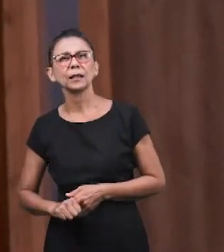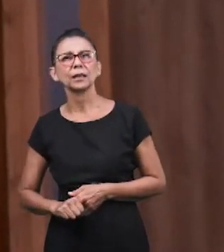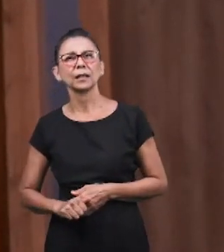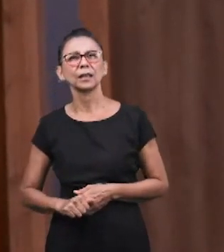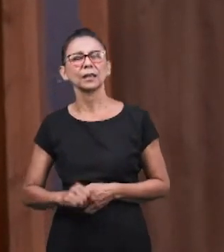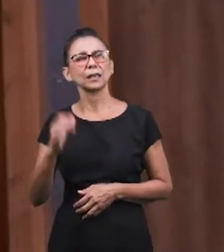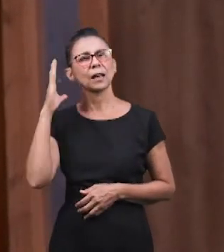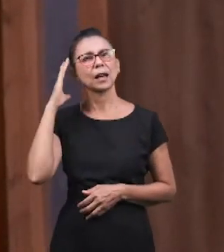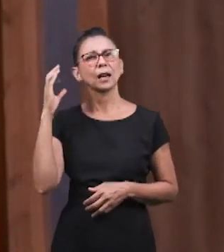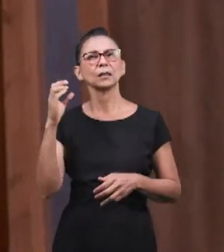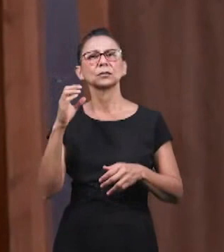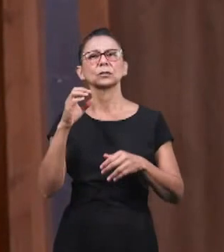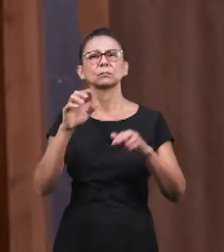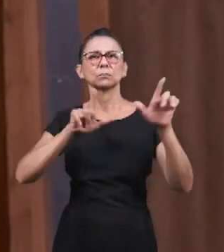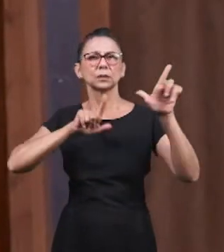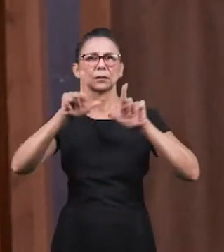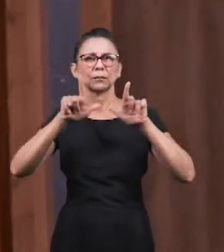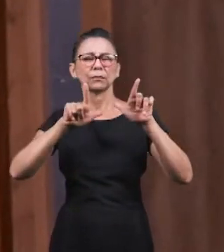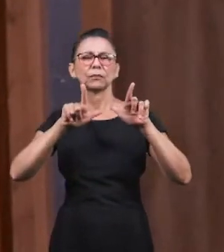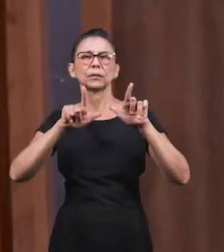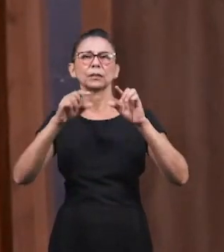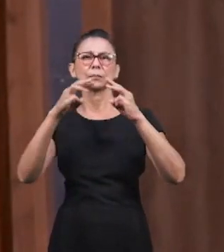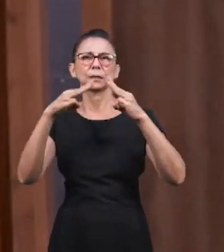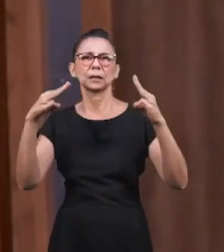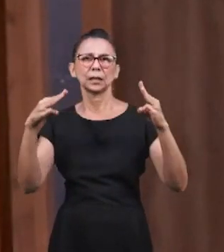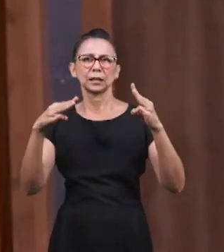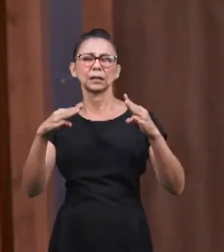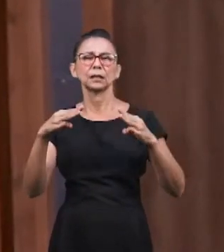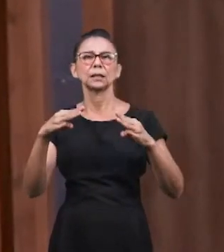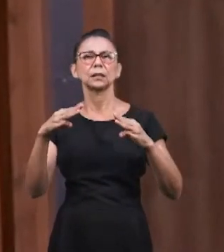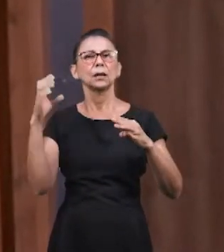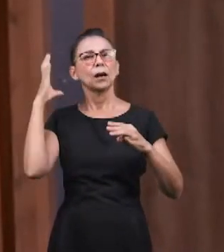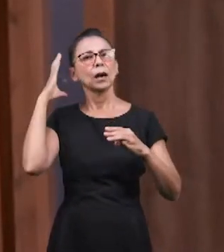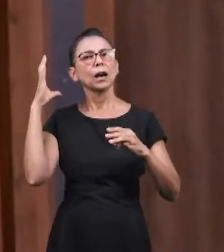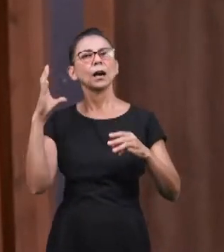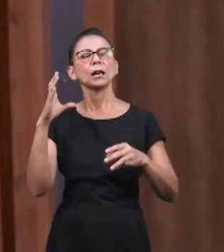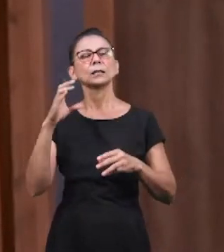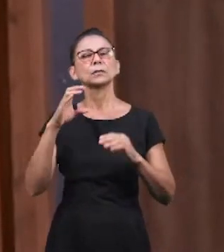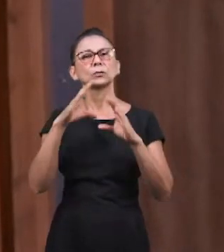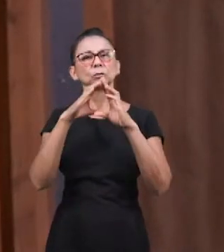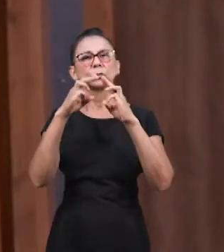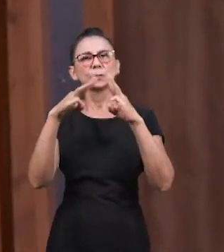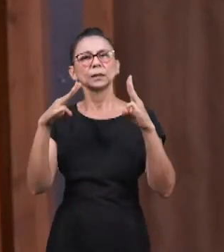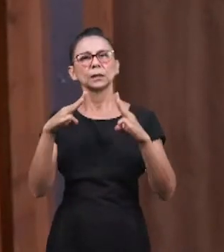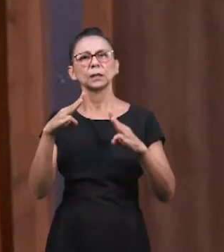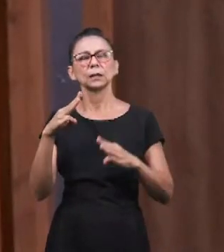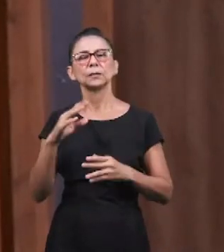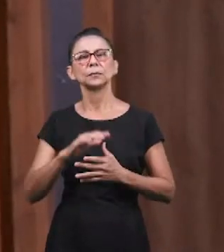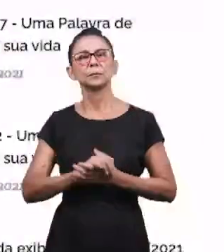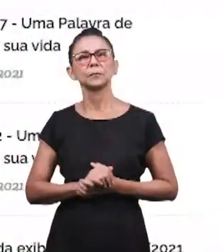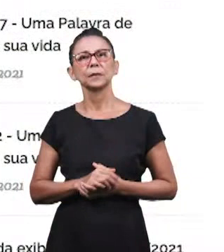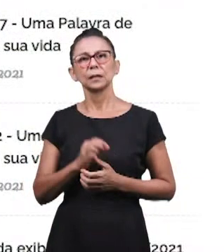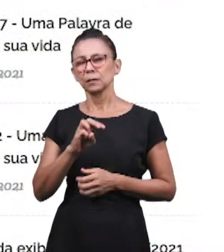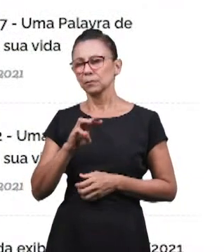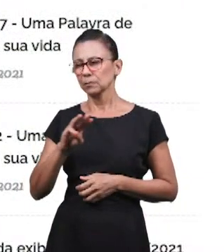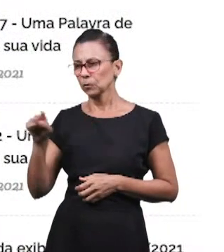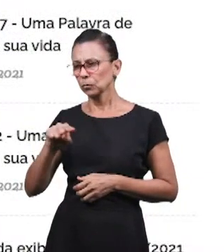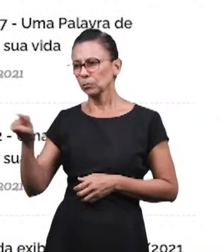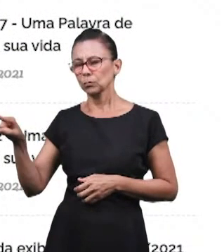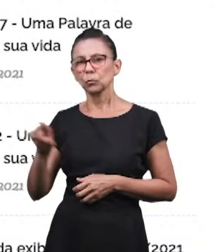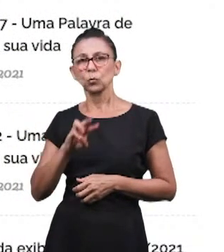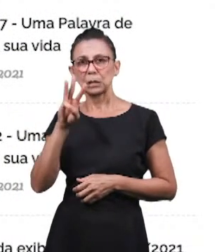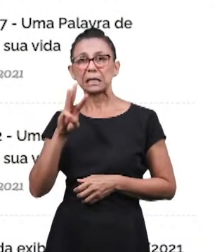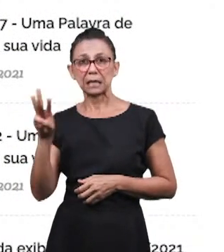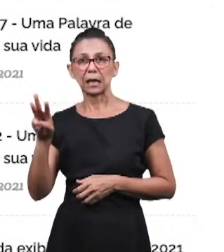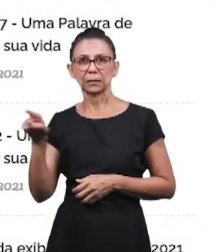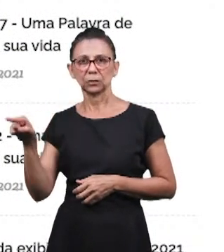da Rádio TV Web Manaim, radiomanaim.com.br, e os irmãos terem acesso ali às informações ali a respeito do